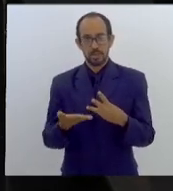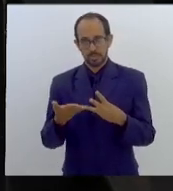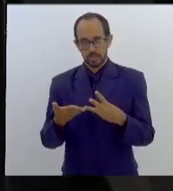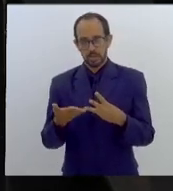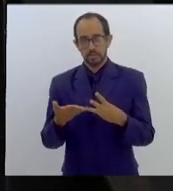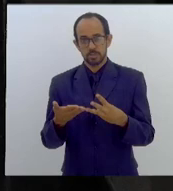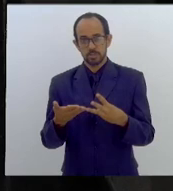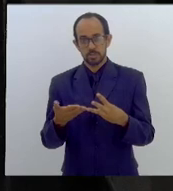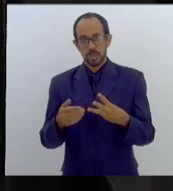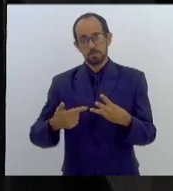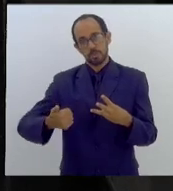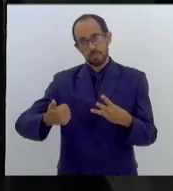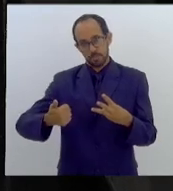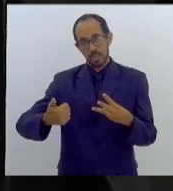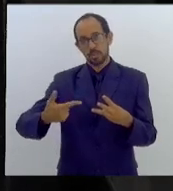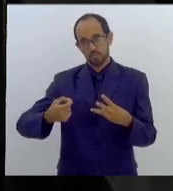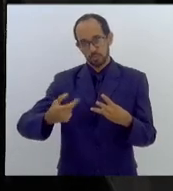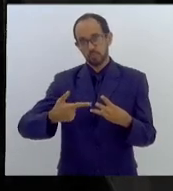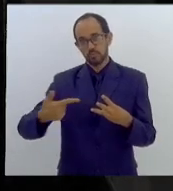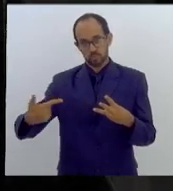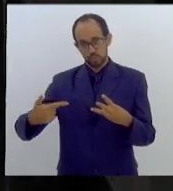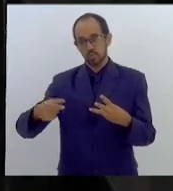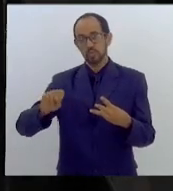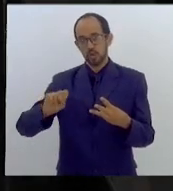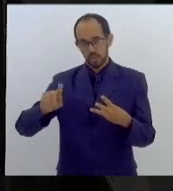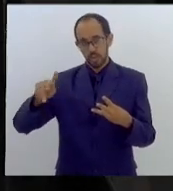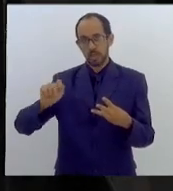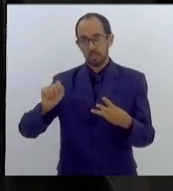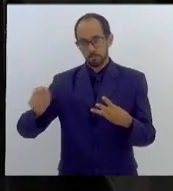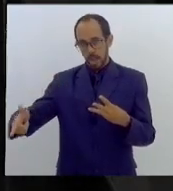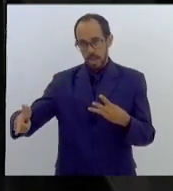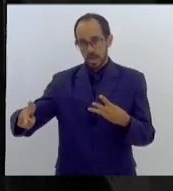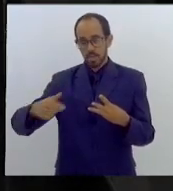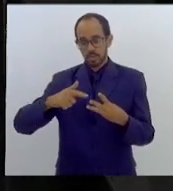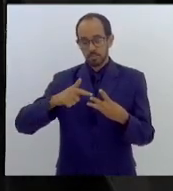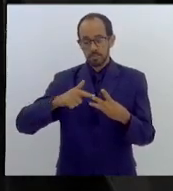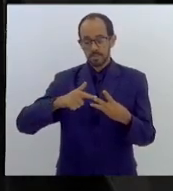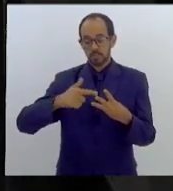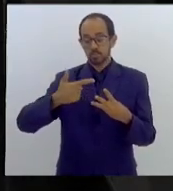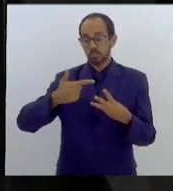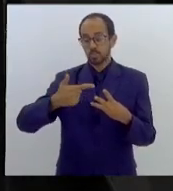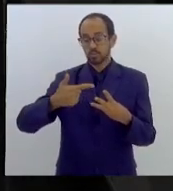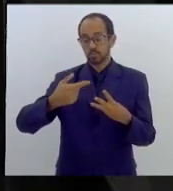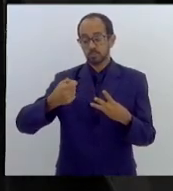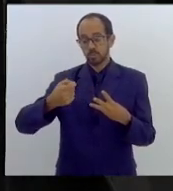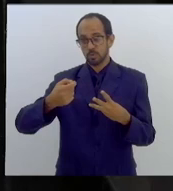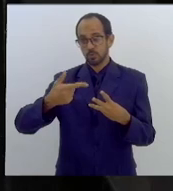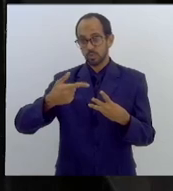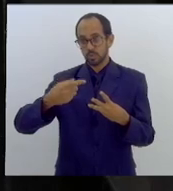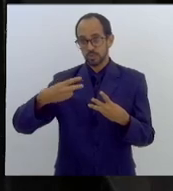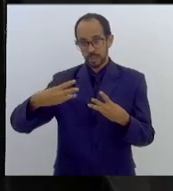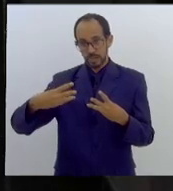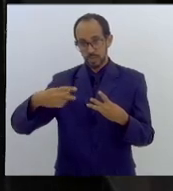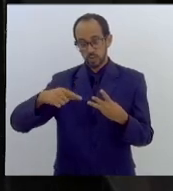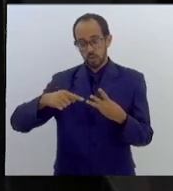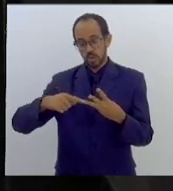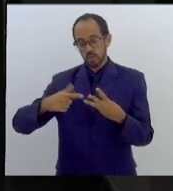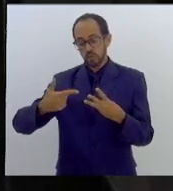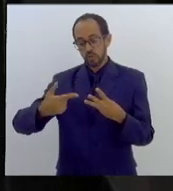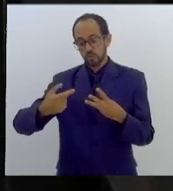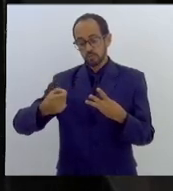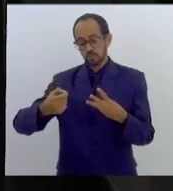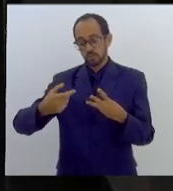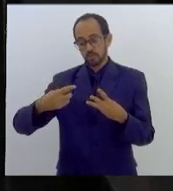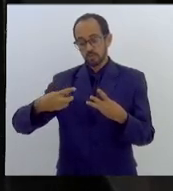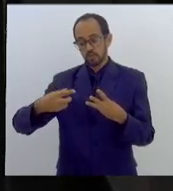em 2022, já honrada, uma em 23 e outra em 24, e, no entanto, para 2023, o orçamento proposto